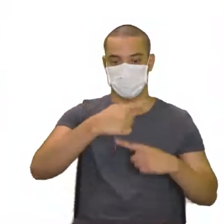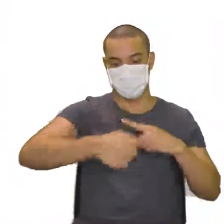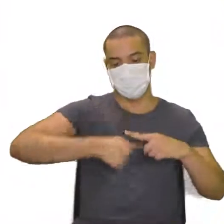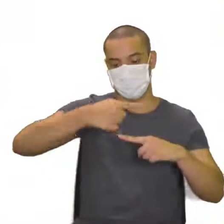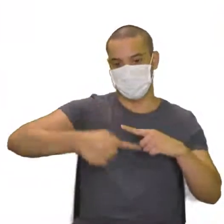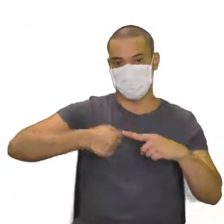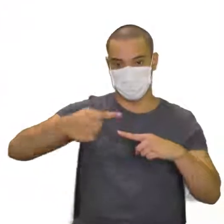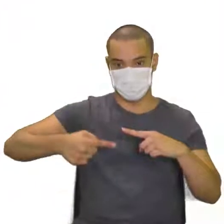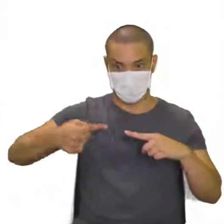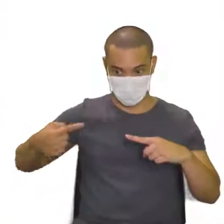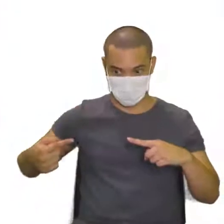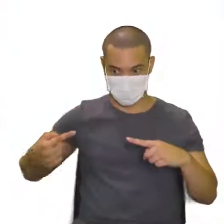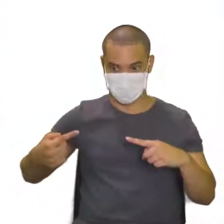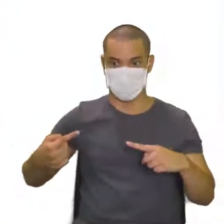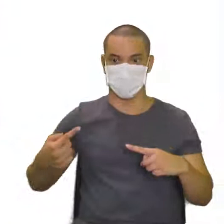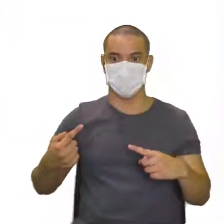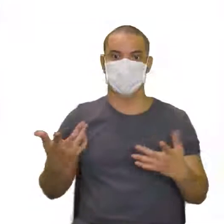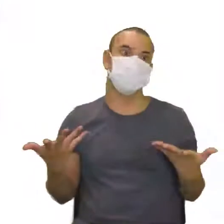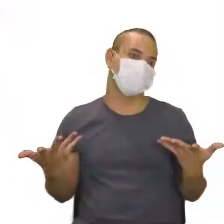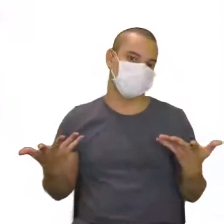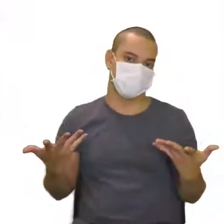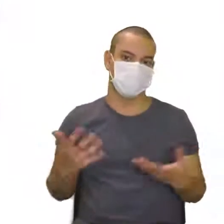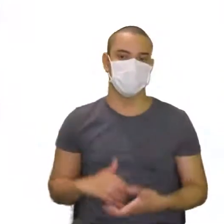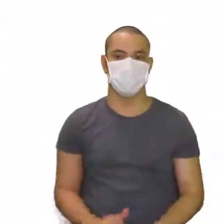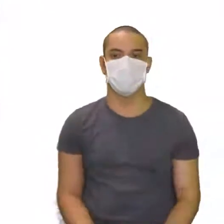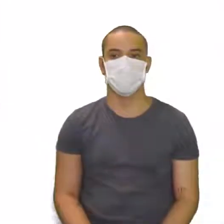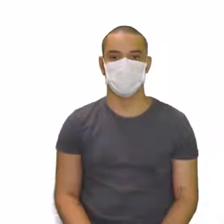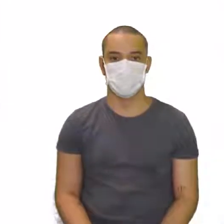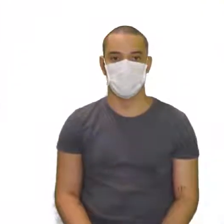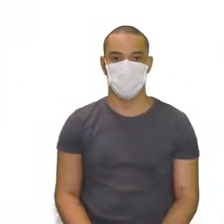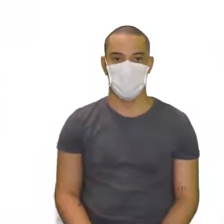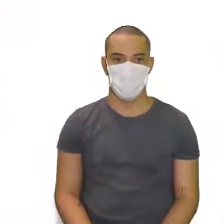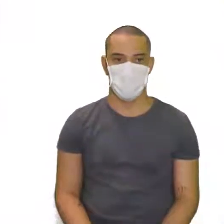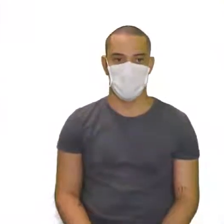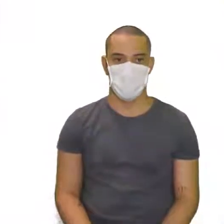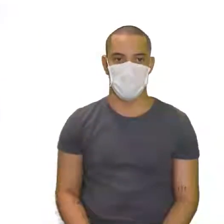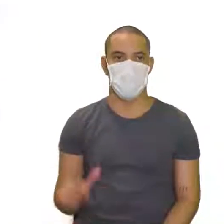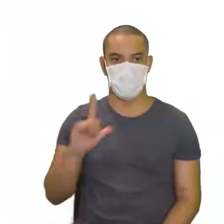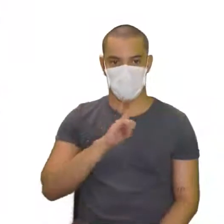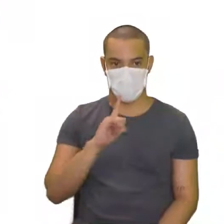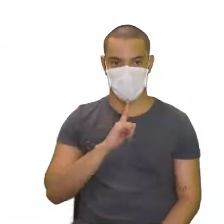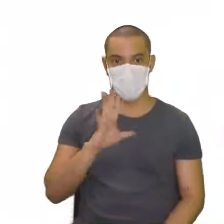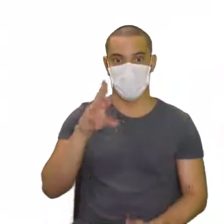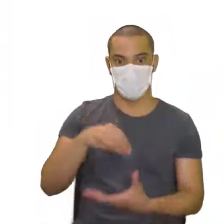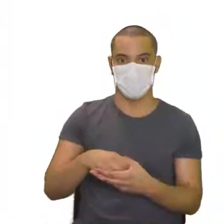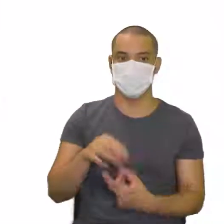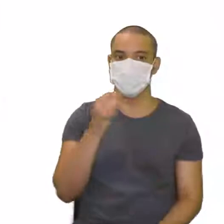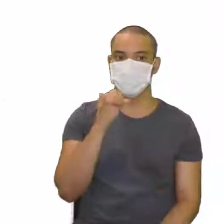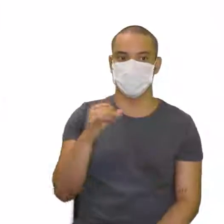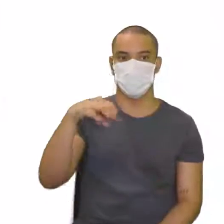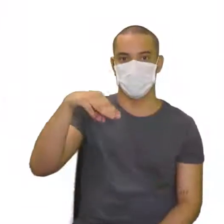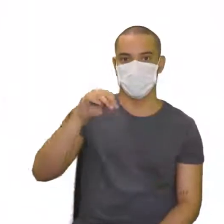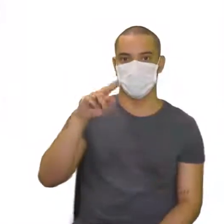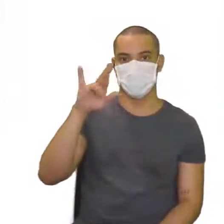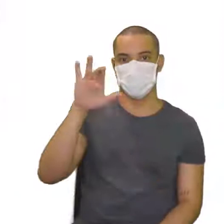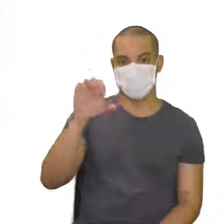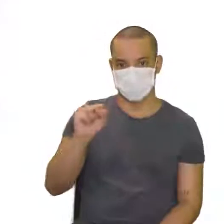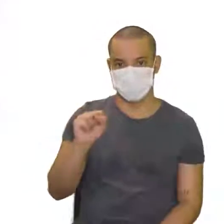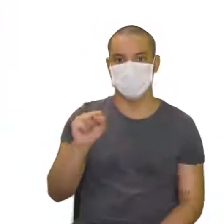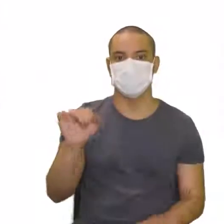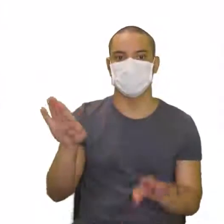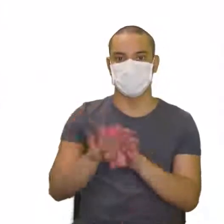espira. Então vamos lá, pessoal, onde é que estão as espiras geralmente? Motores elétricos,